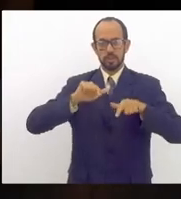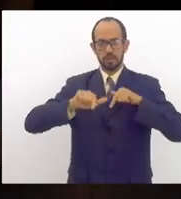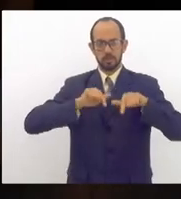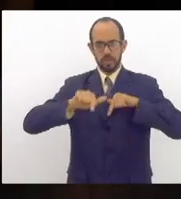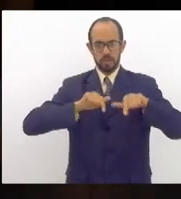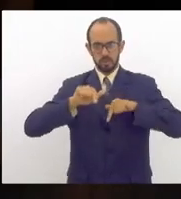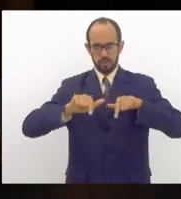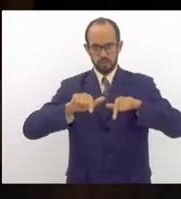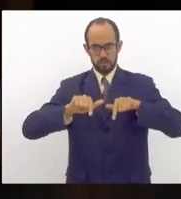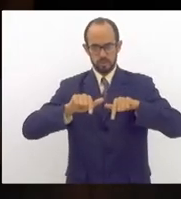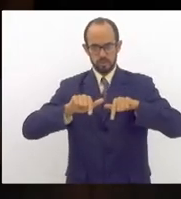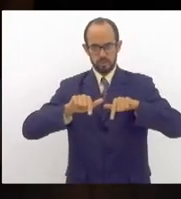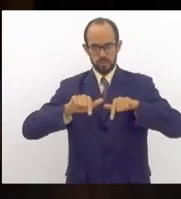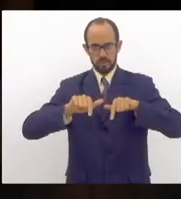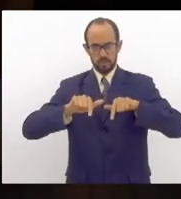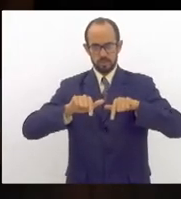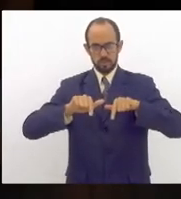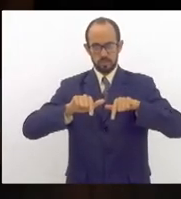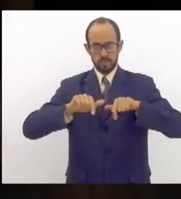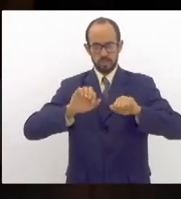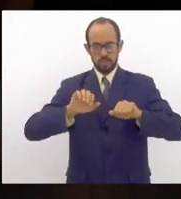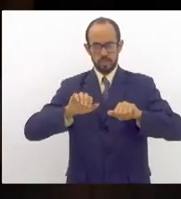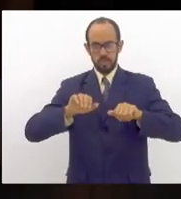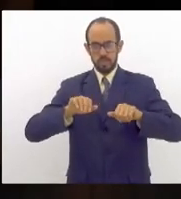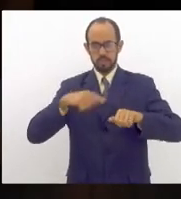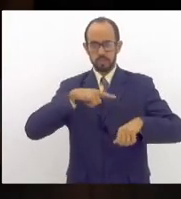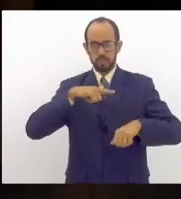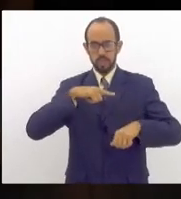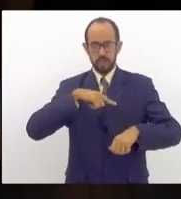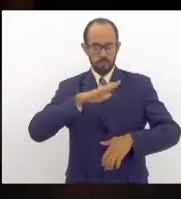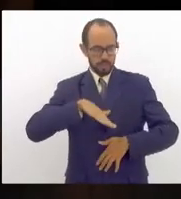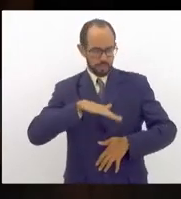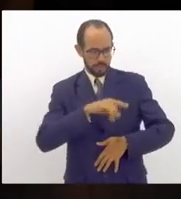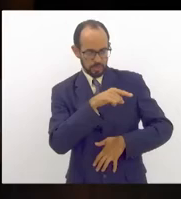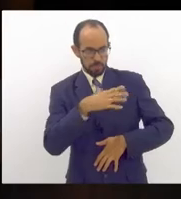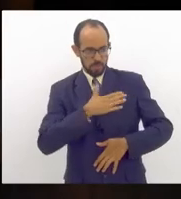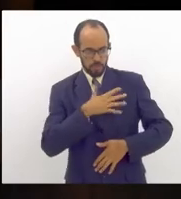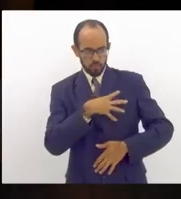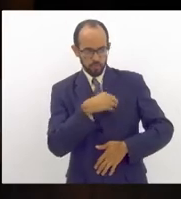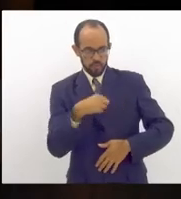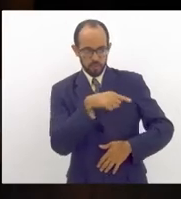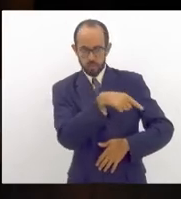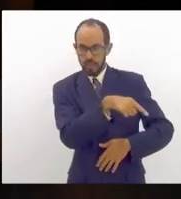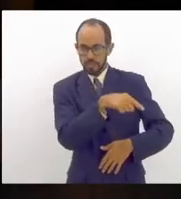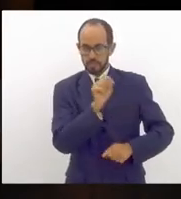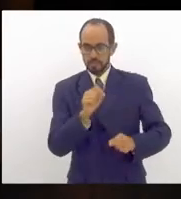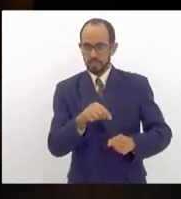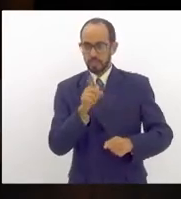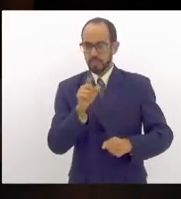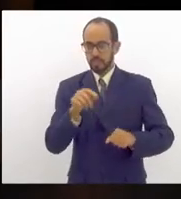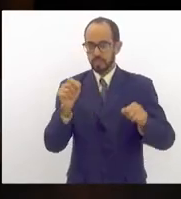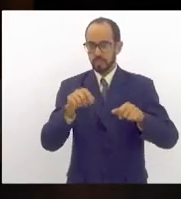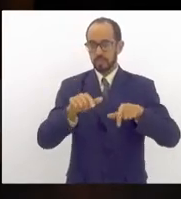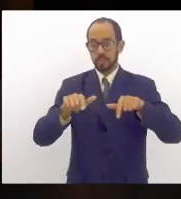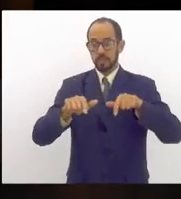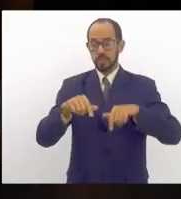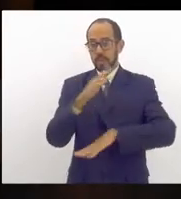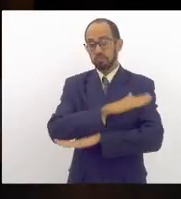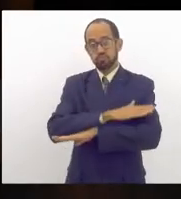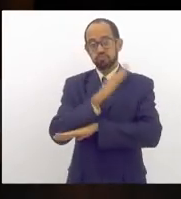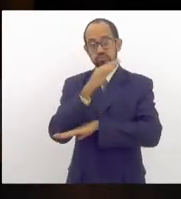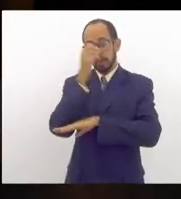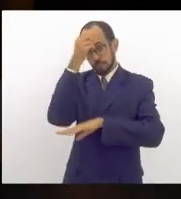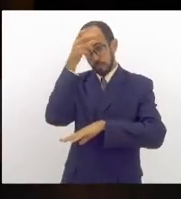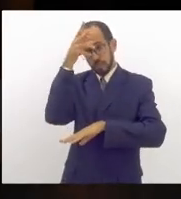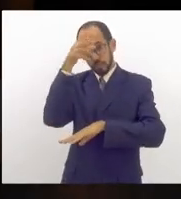da creche não bate no horário do Comércio a gente tem tem uma criança ali que meu filho ele o ser integral da prefeitura que é onde ele estudava e até as duas